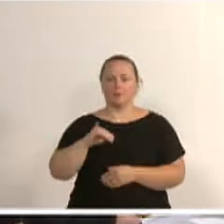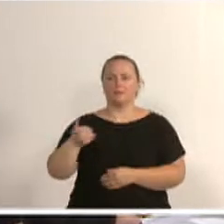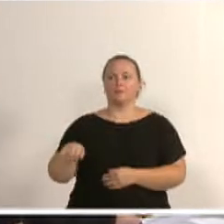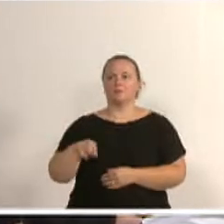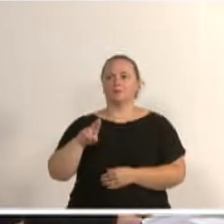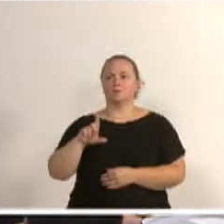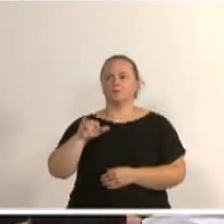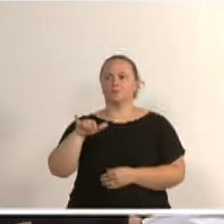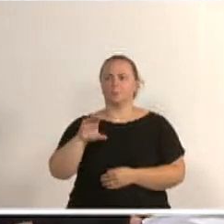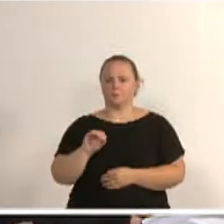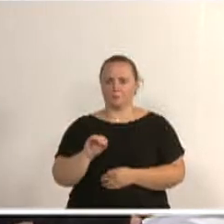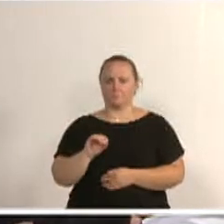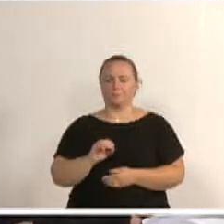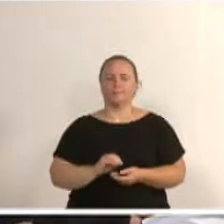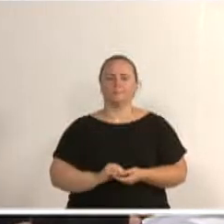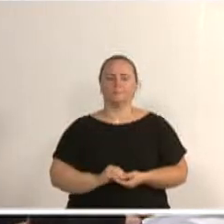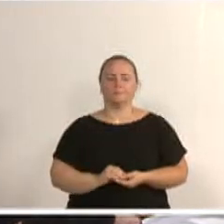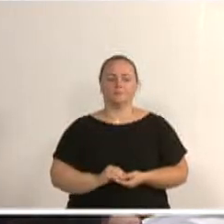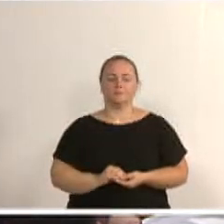Jesus.